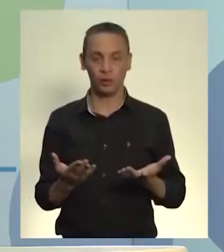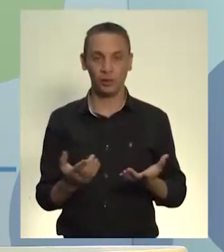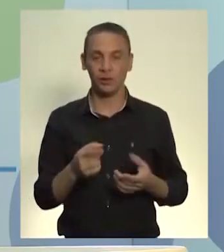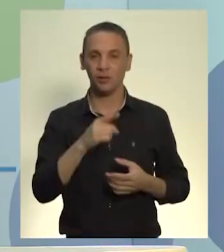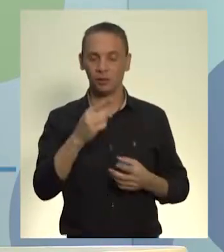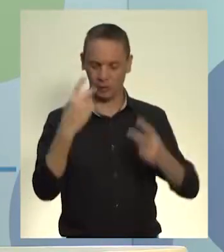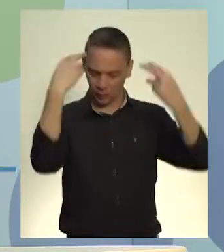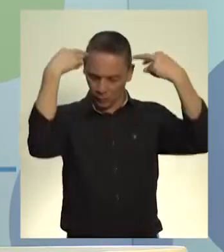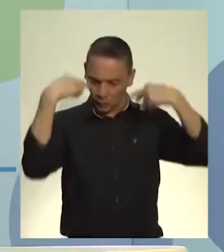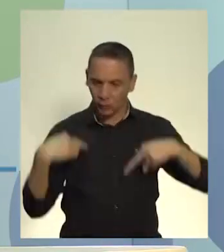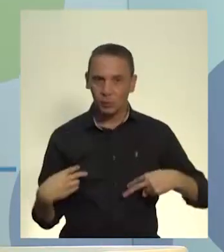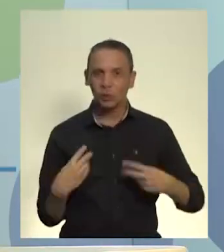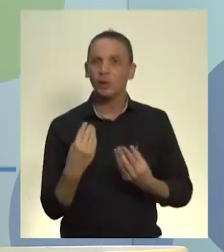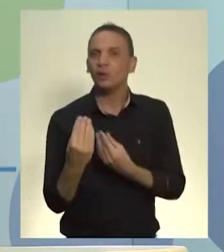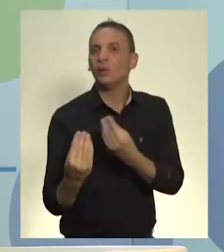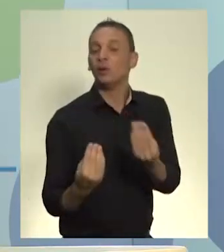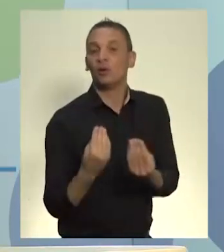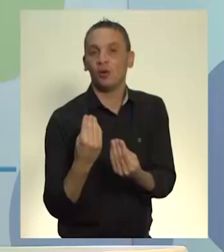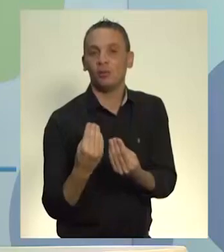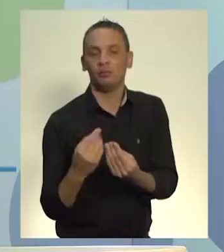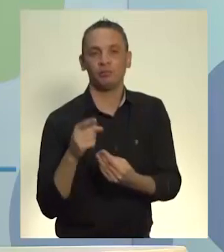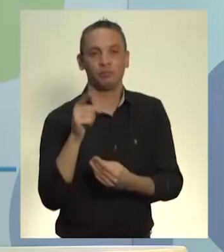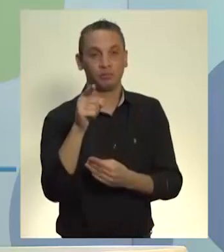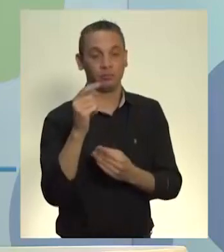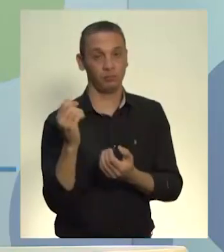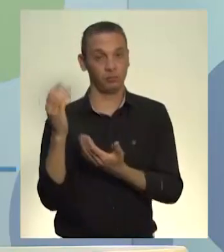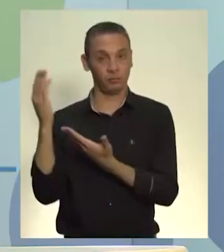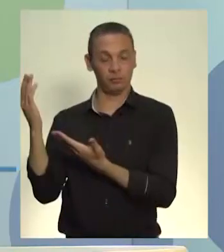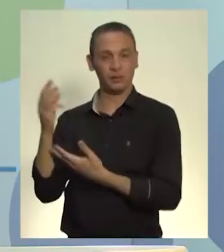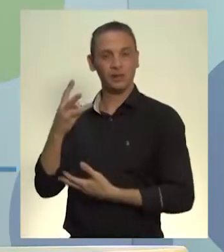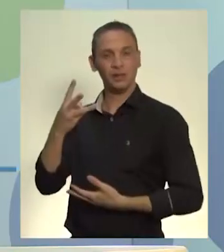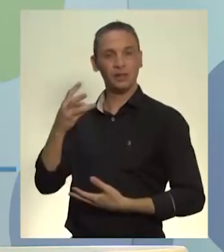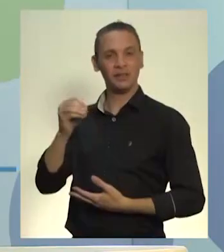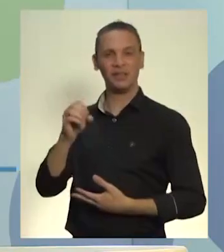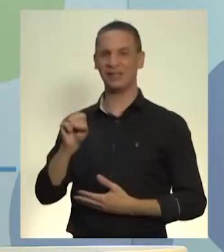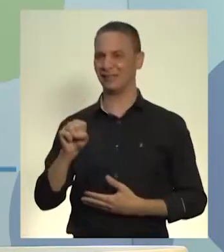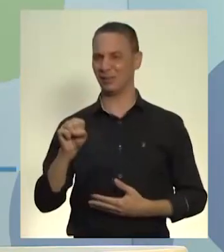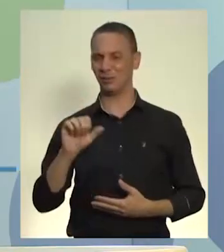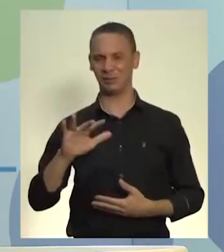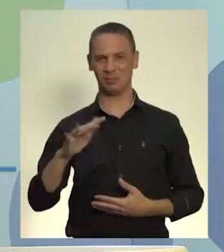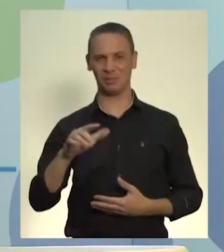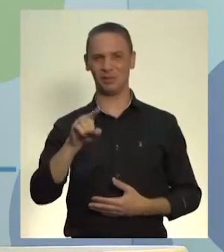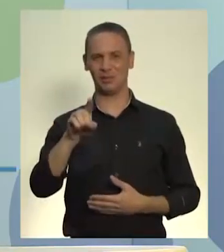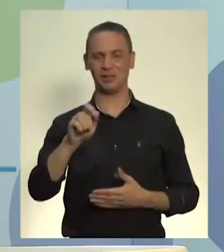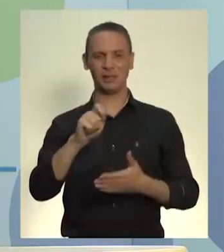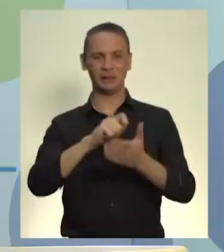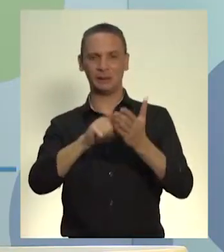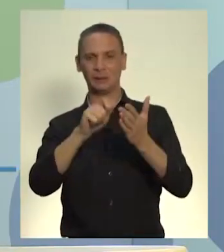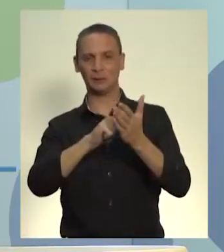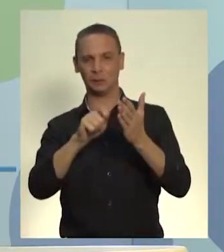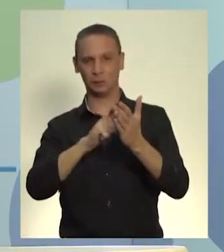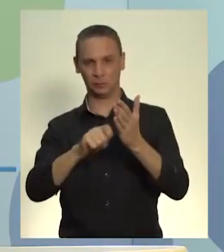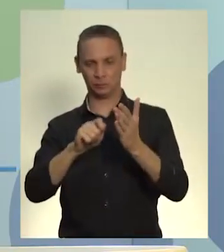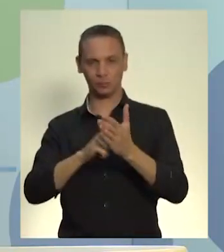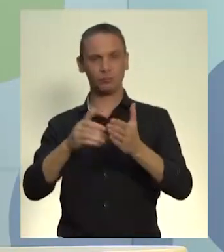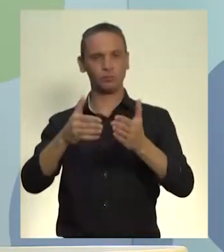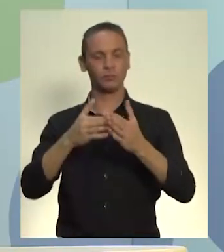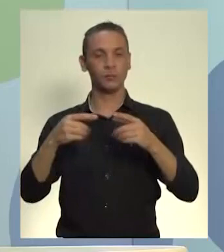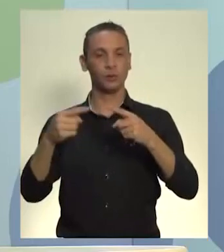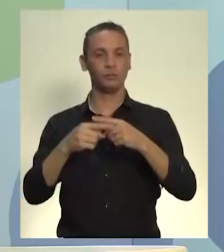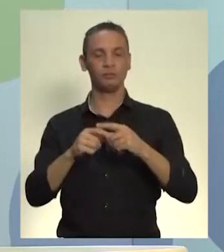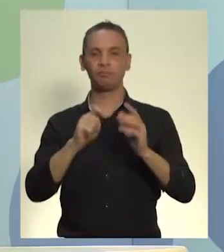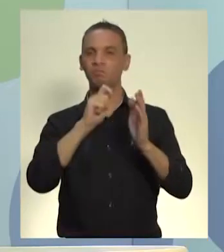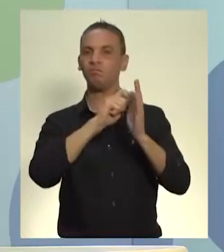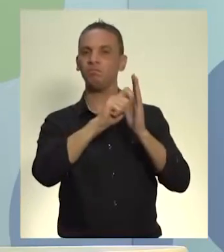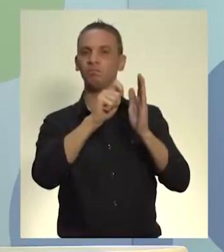viam. Então, isso que é interessante. Vou deixar aí na tela uns 30 segundinhos para vocês fazerem o exercício de anotação, que é o quê?